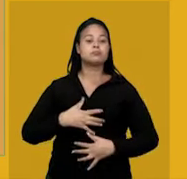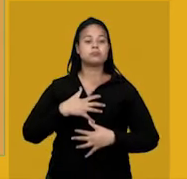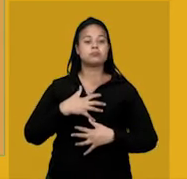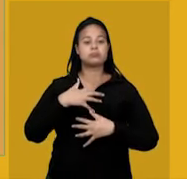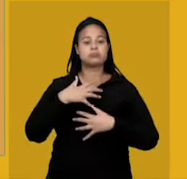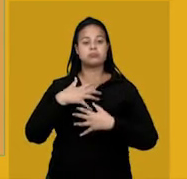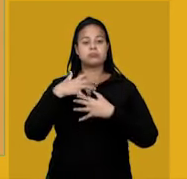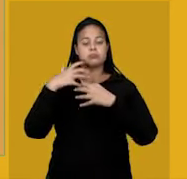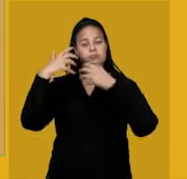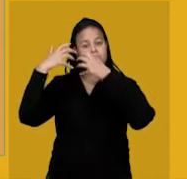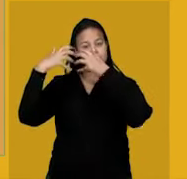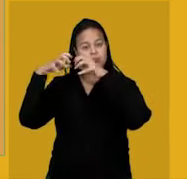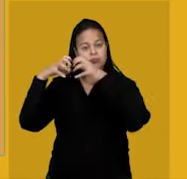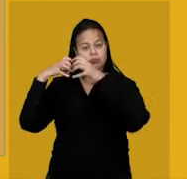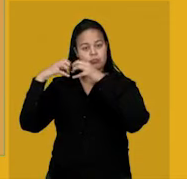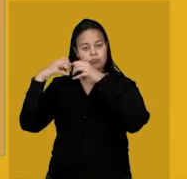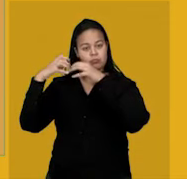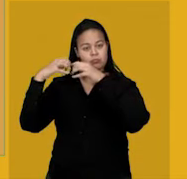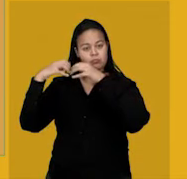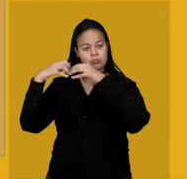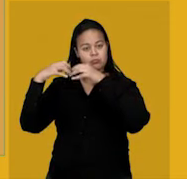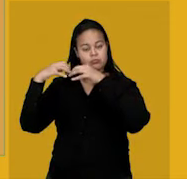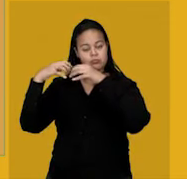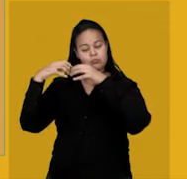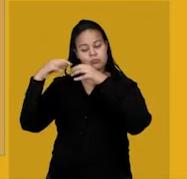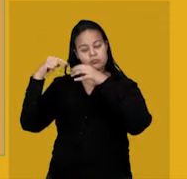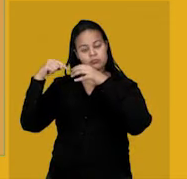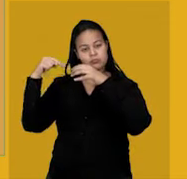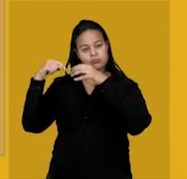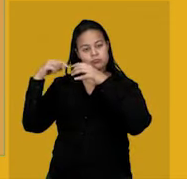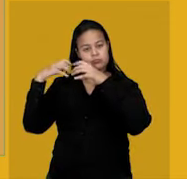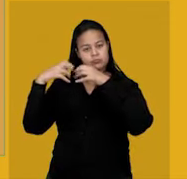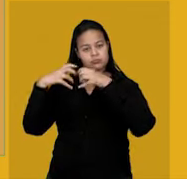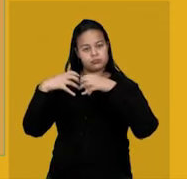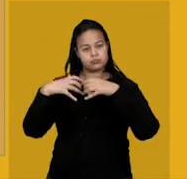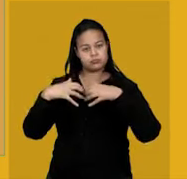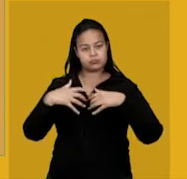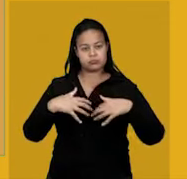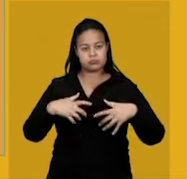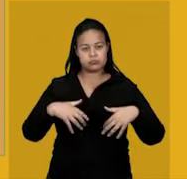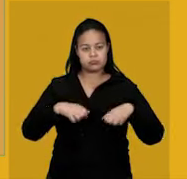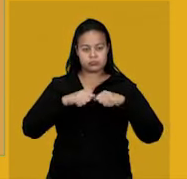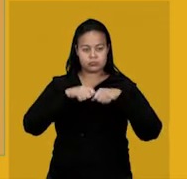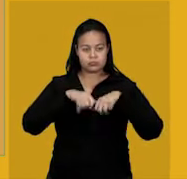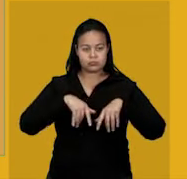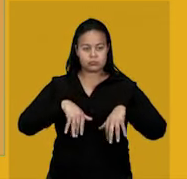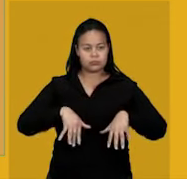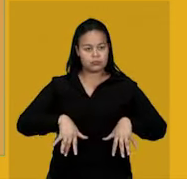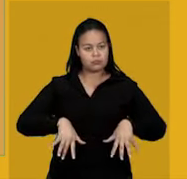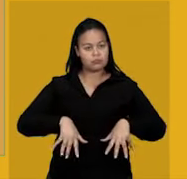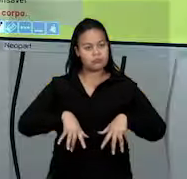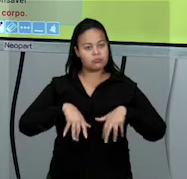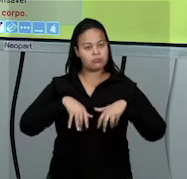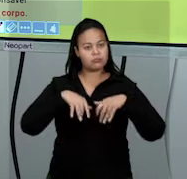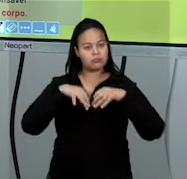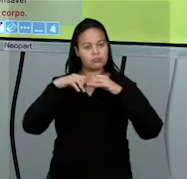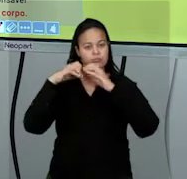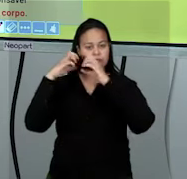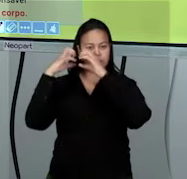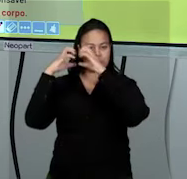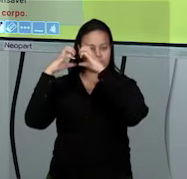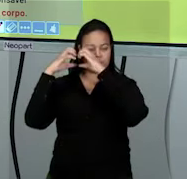ao encéfalo. Então, ela vai levar do encéfalo em direção às partes do corpo e das partes do corpo em